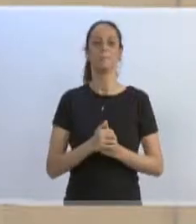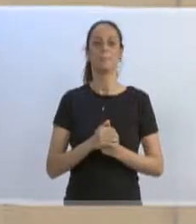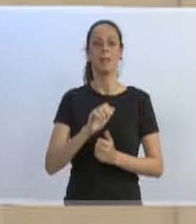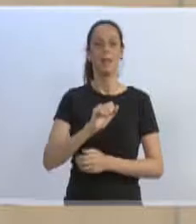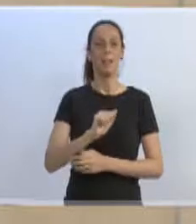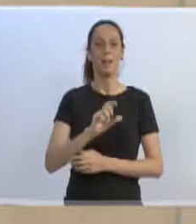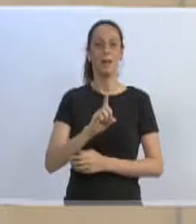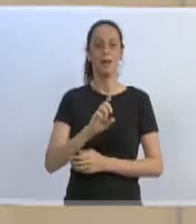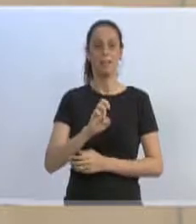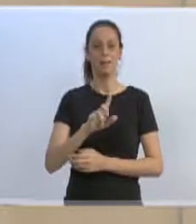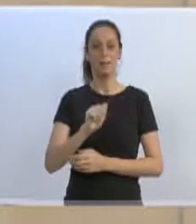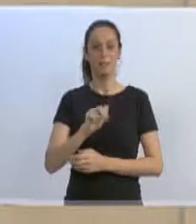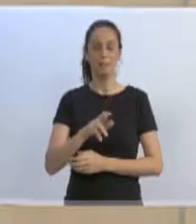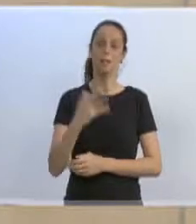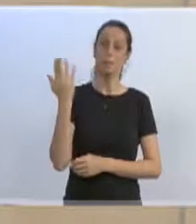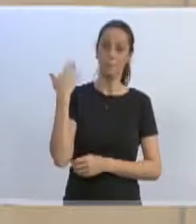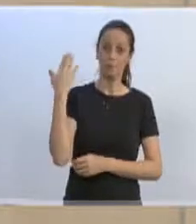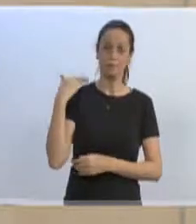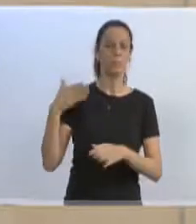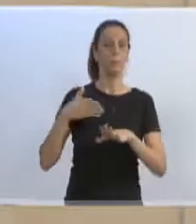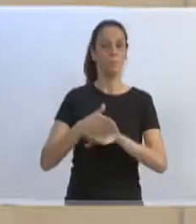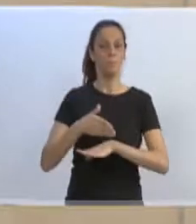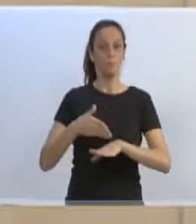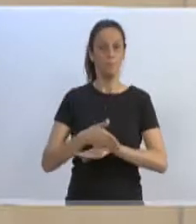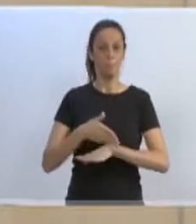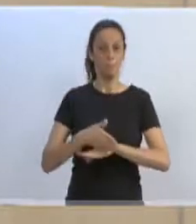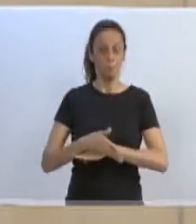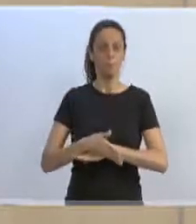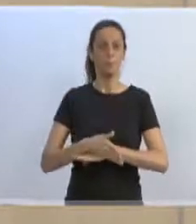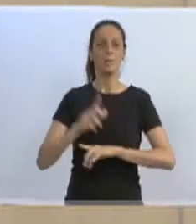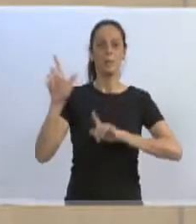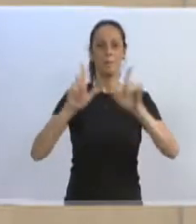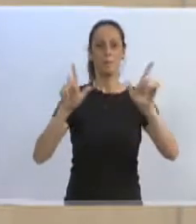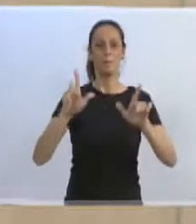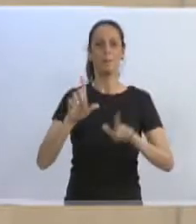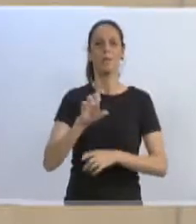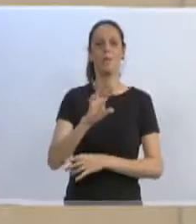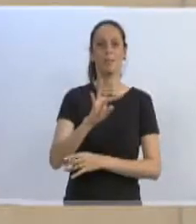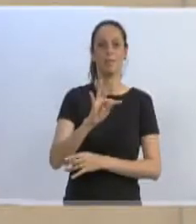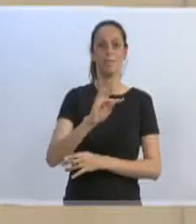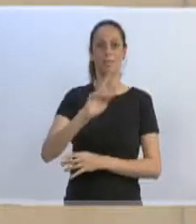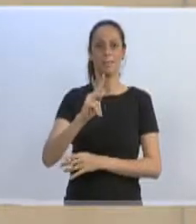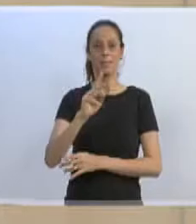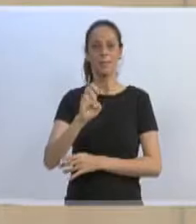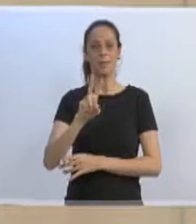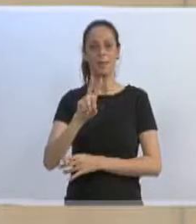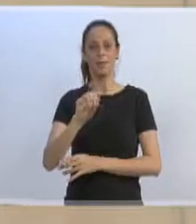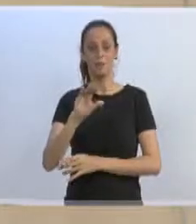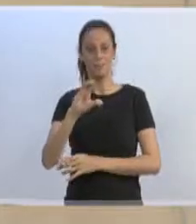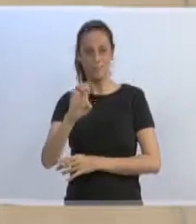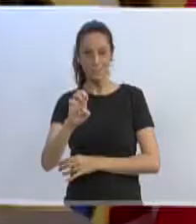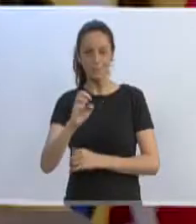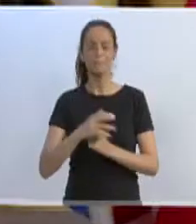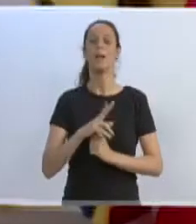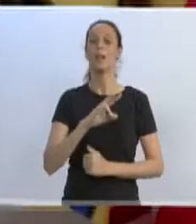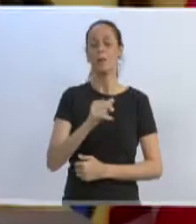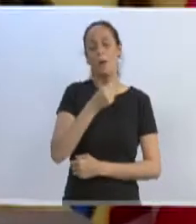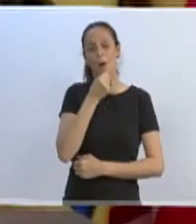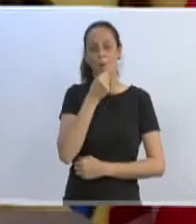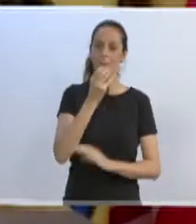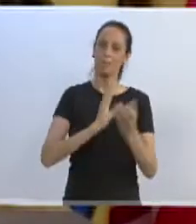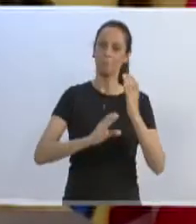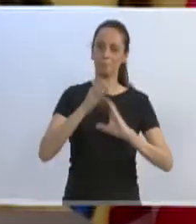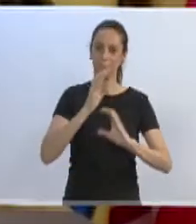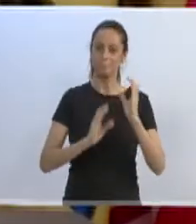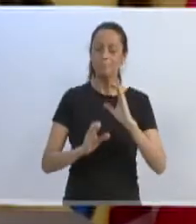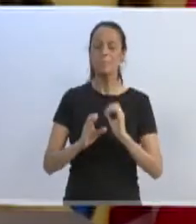lara que participou do voice voz ela vai estar cantando lá dia 5 no sábado das